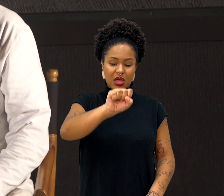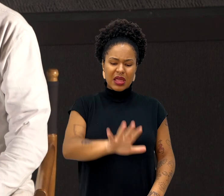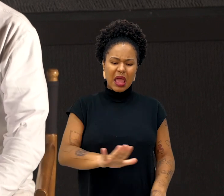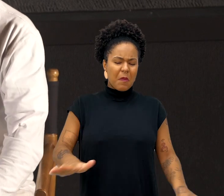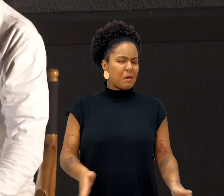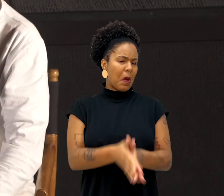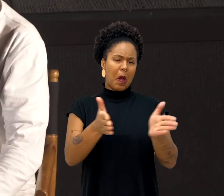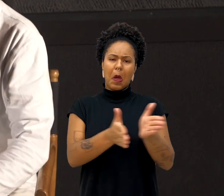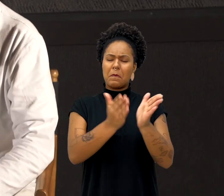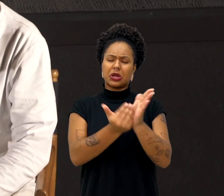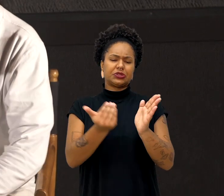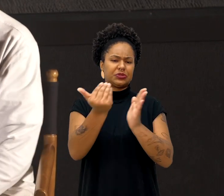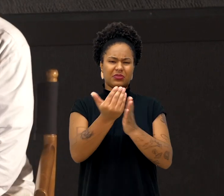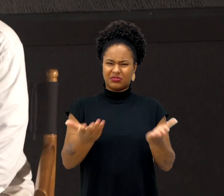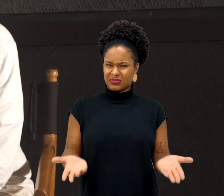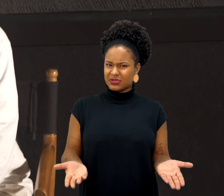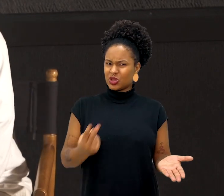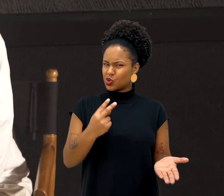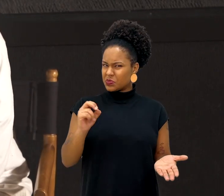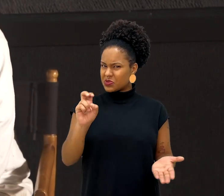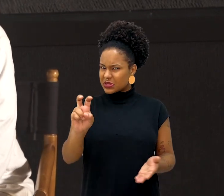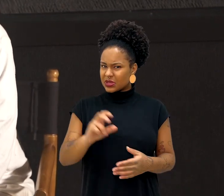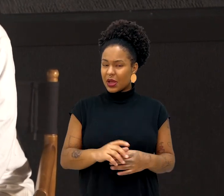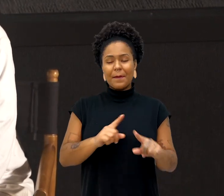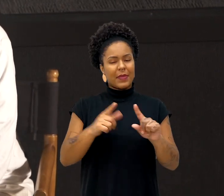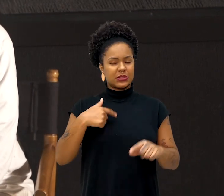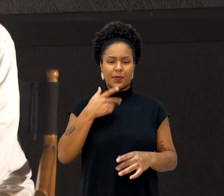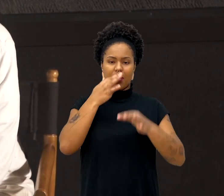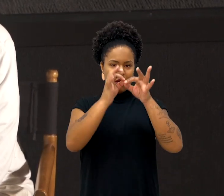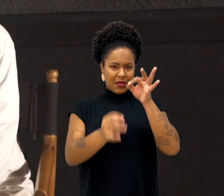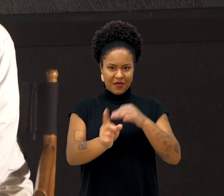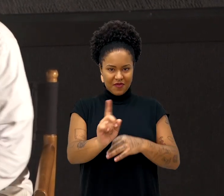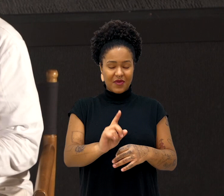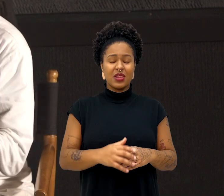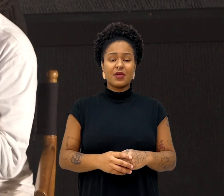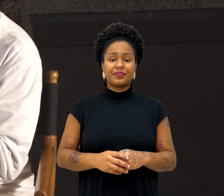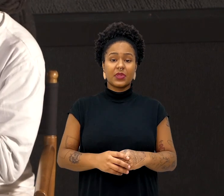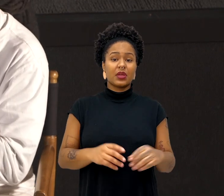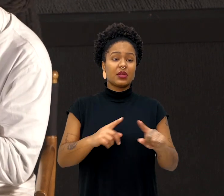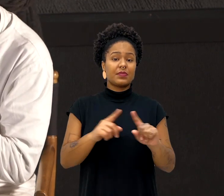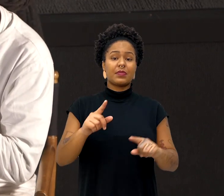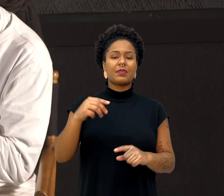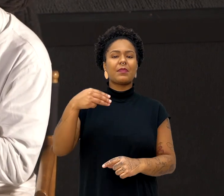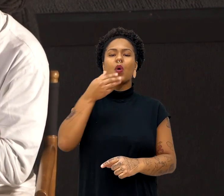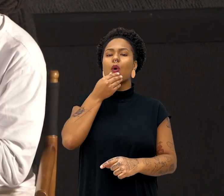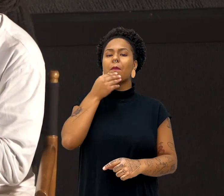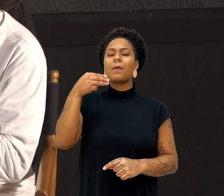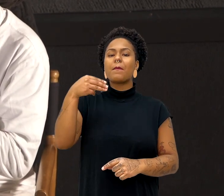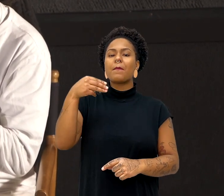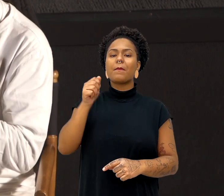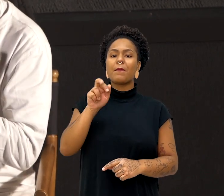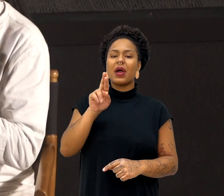o presidente dos Estados Unidos descobriu que essa região era de tanta pobreza. Mas aí, só para eu não tomar aqui o